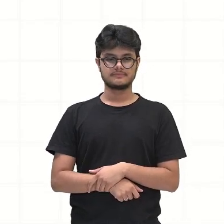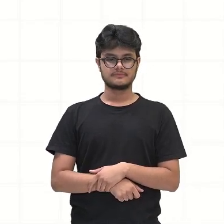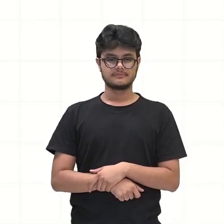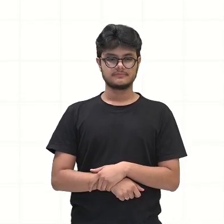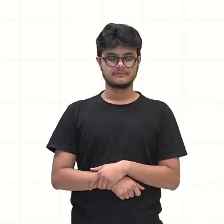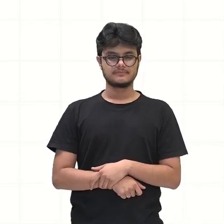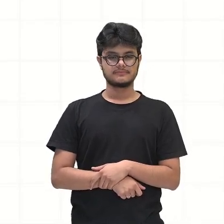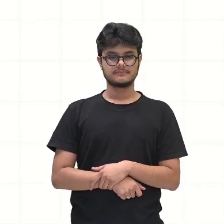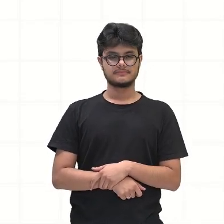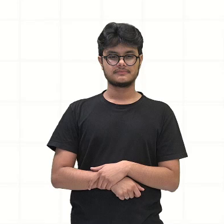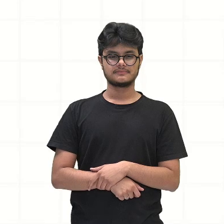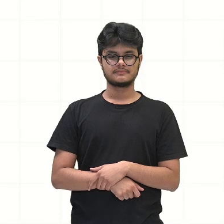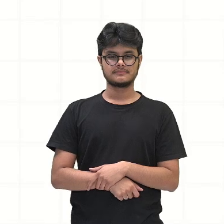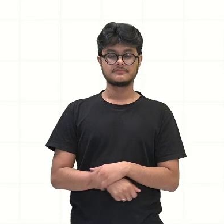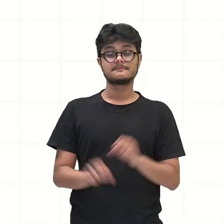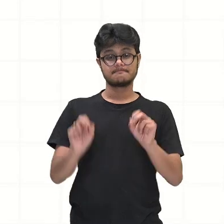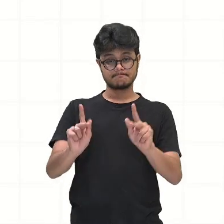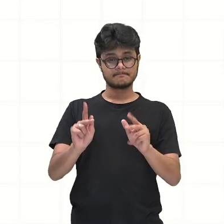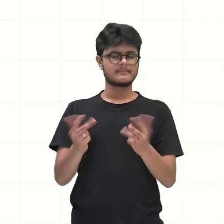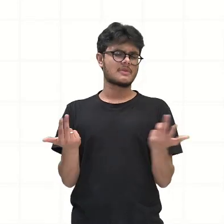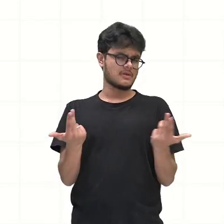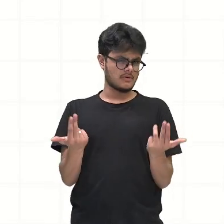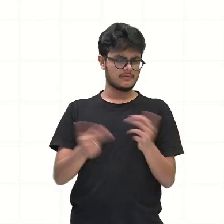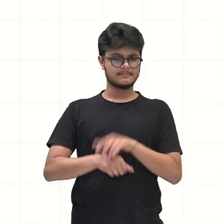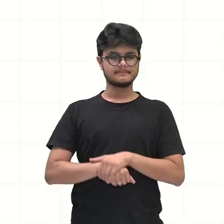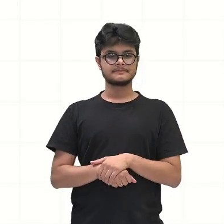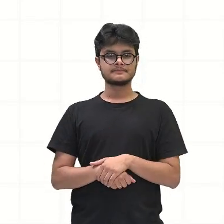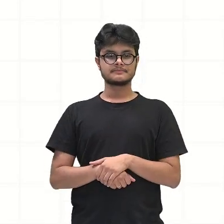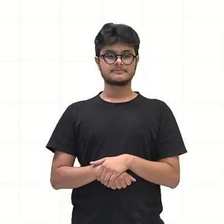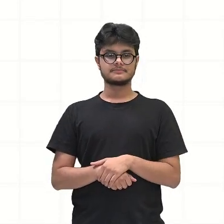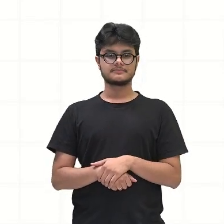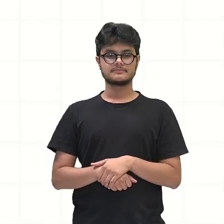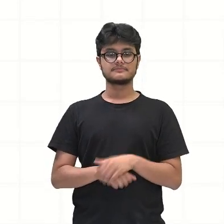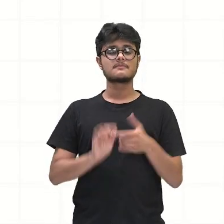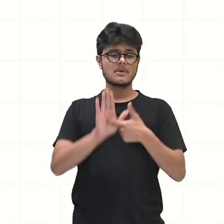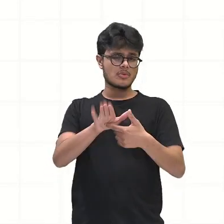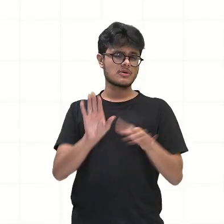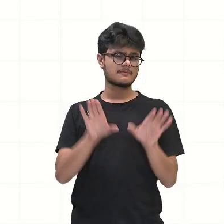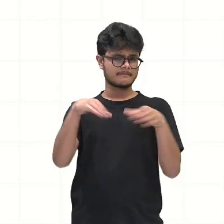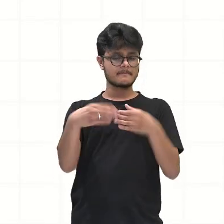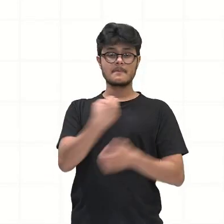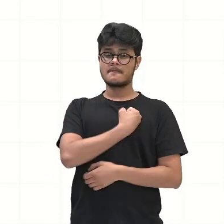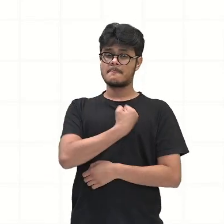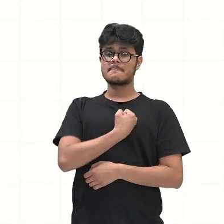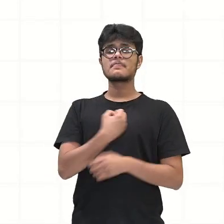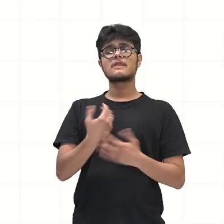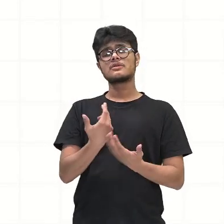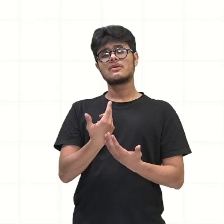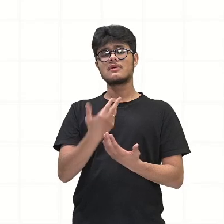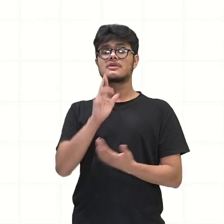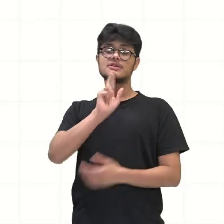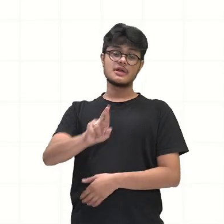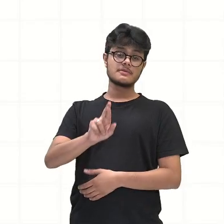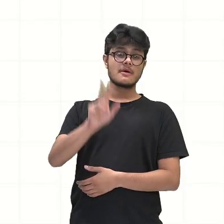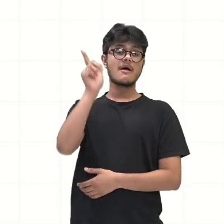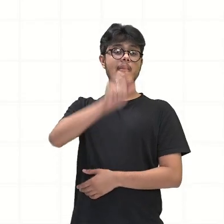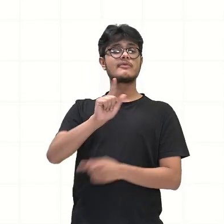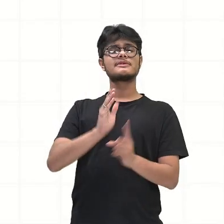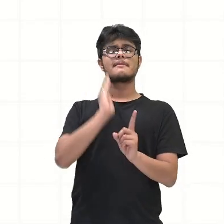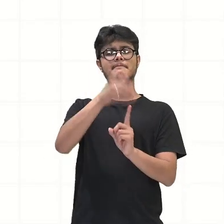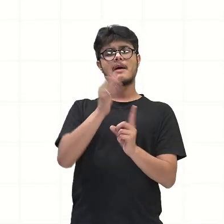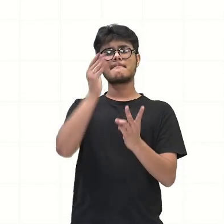coisa. Abre chaves aqui para representar esse conjunto, né? É o conjunto